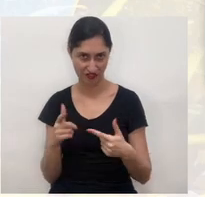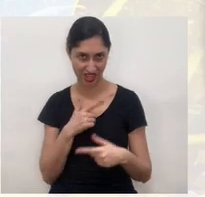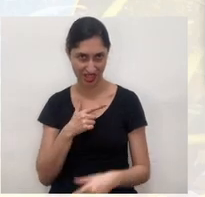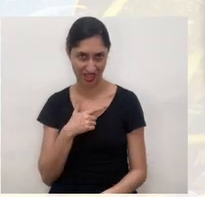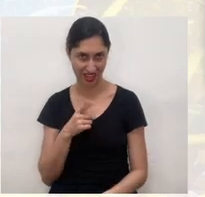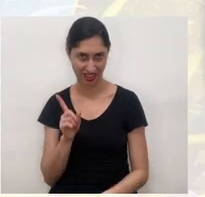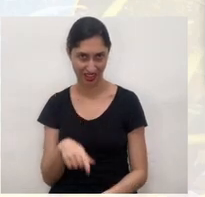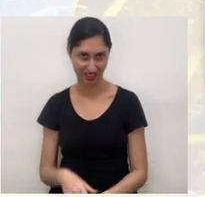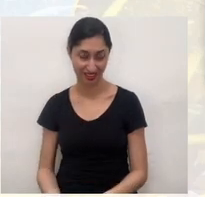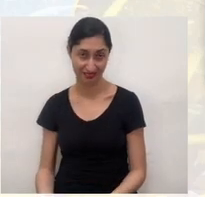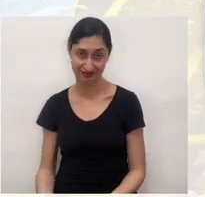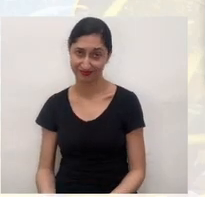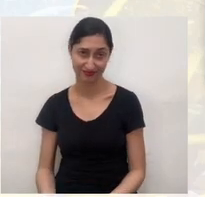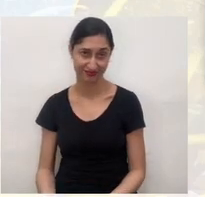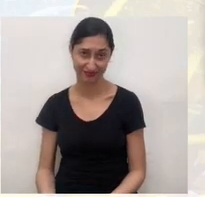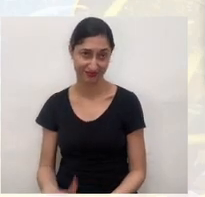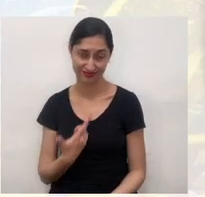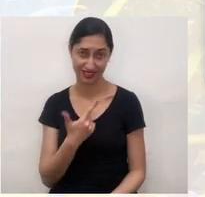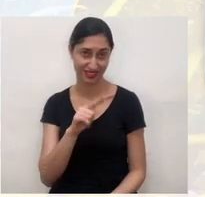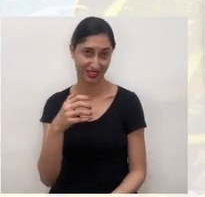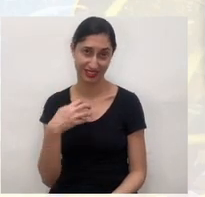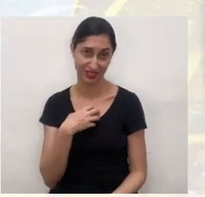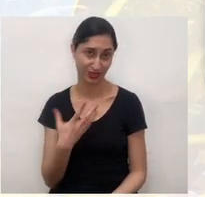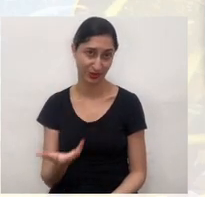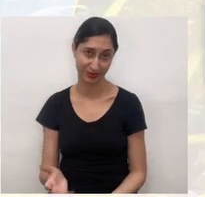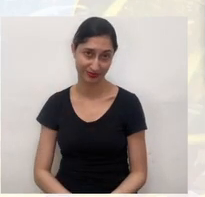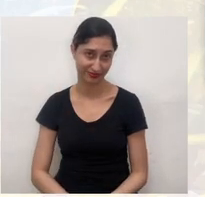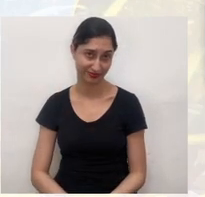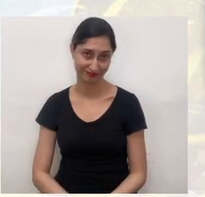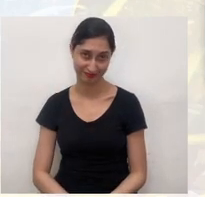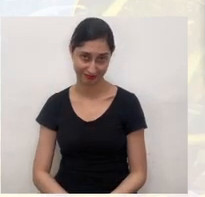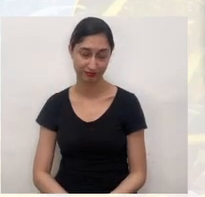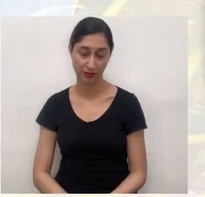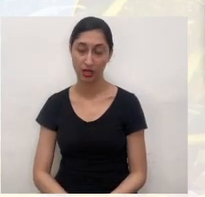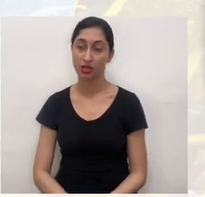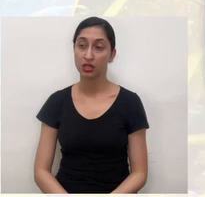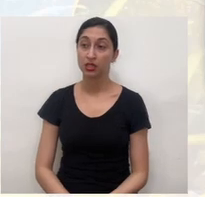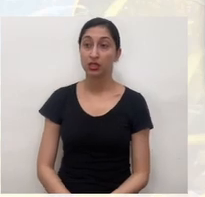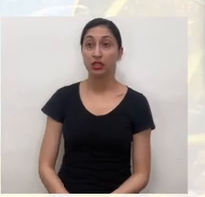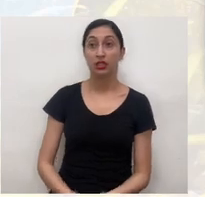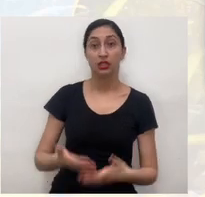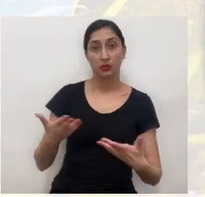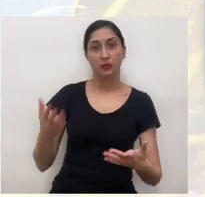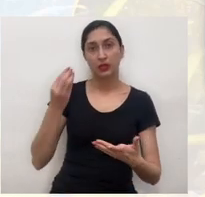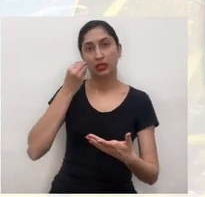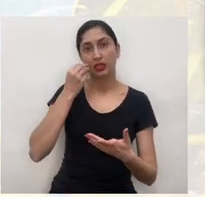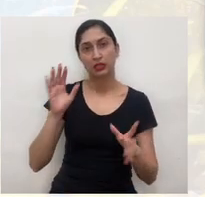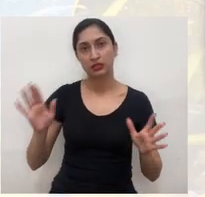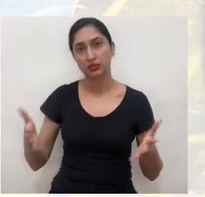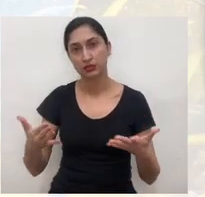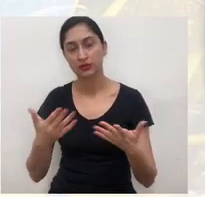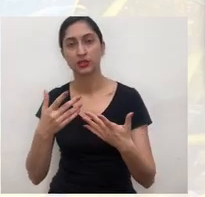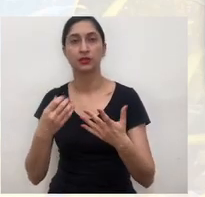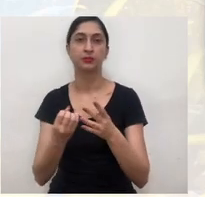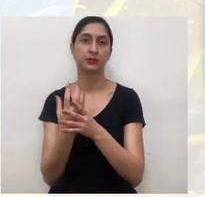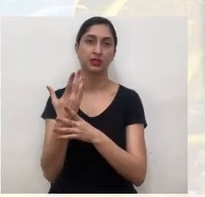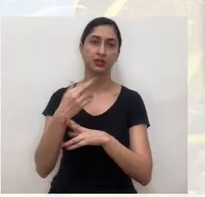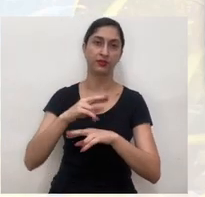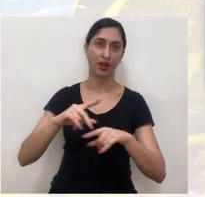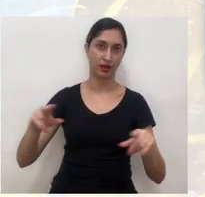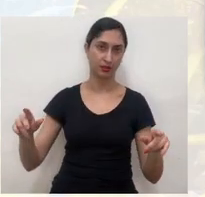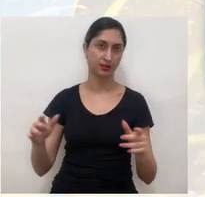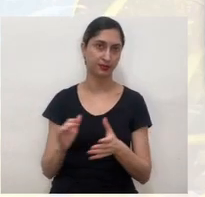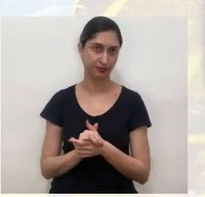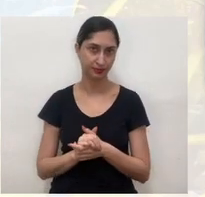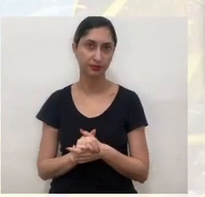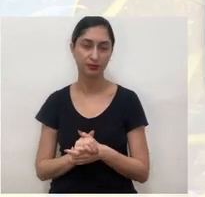tem sentido. Então, fazer isso e tentar cultivar essas plantas também, né? Você cultivar